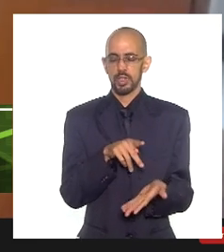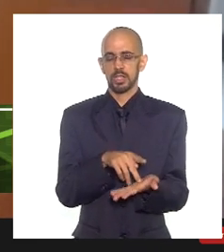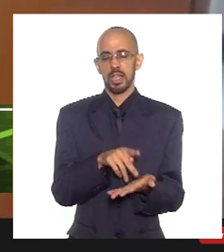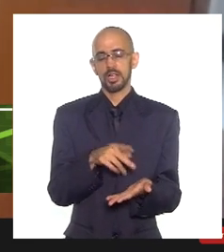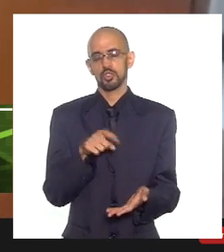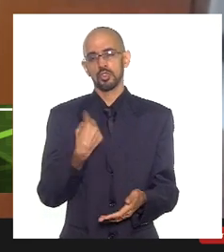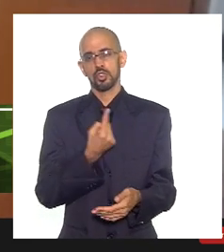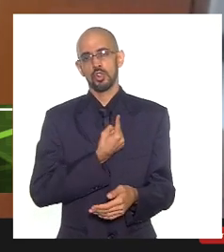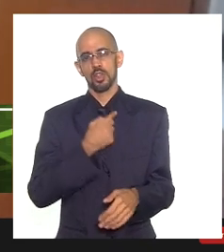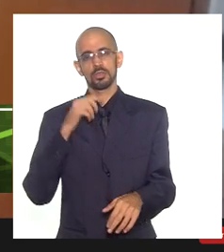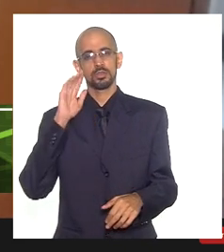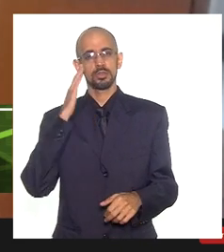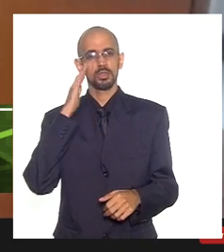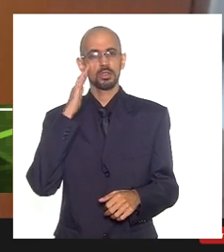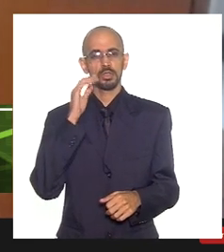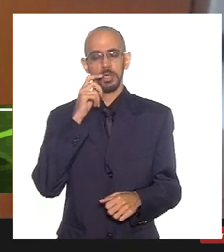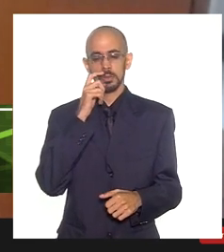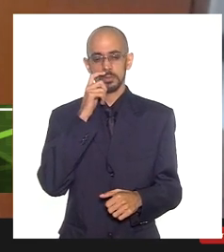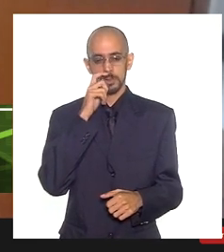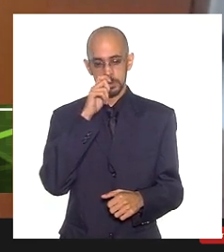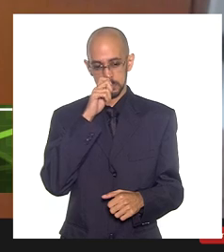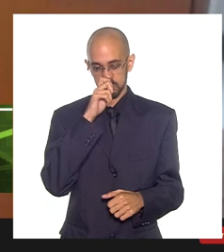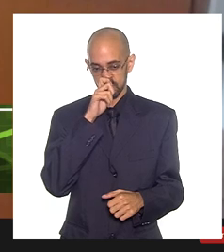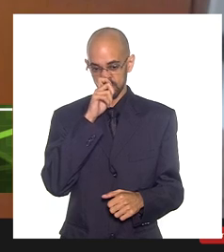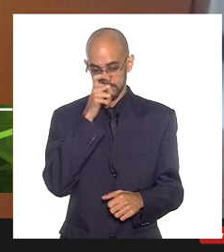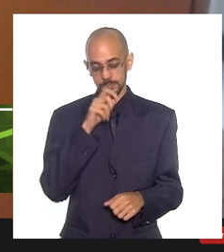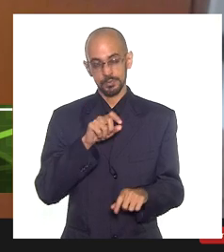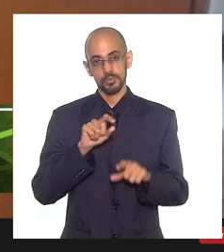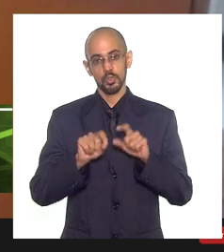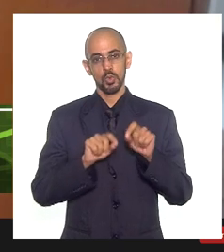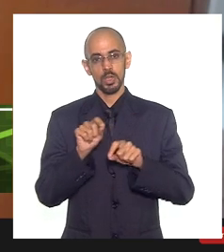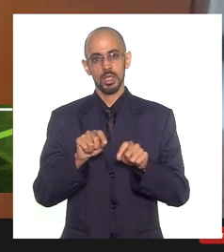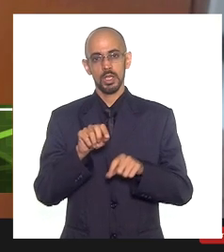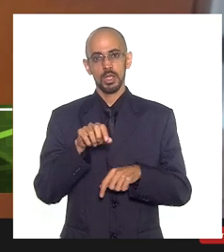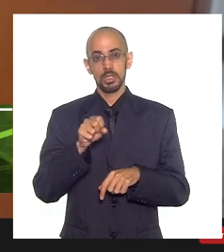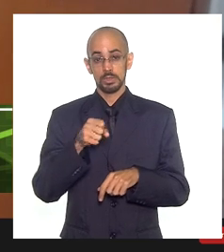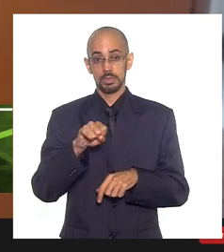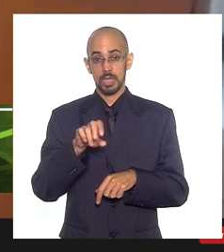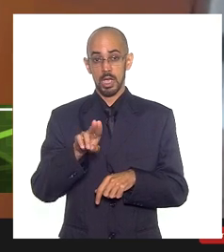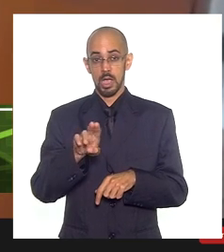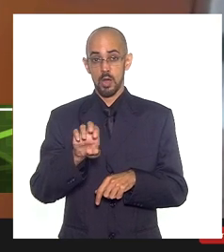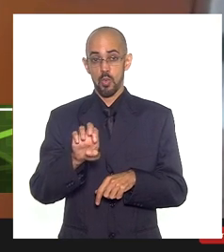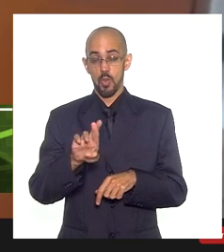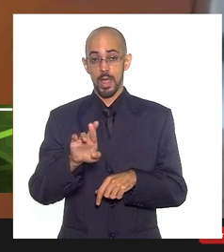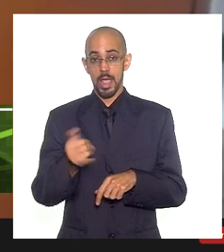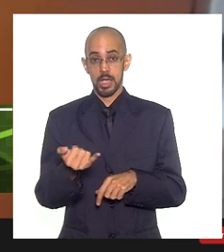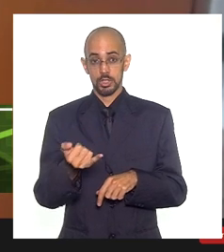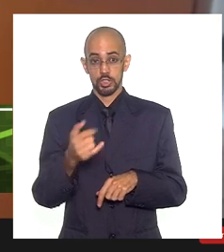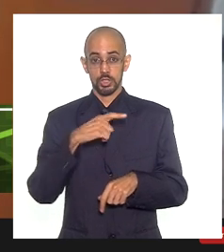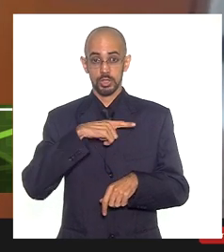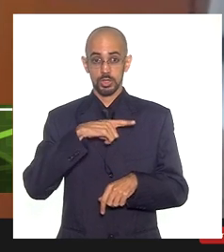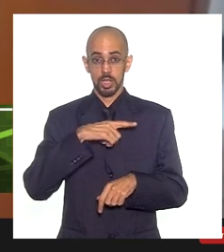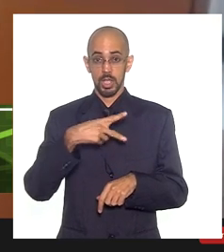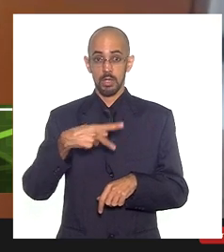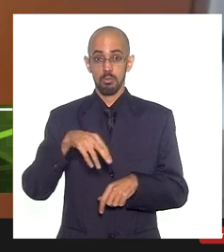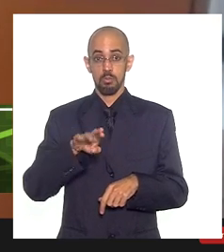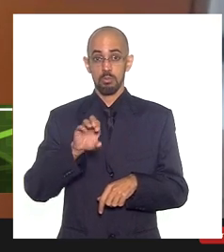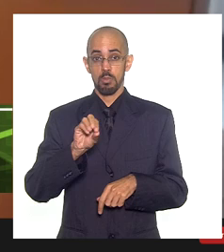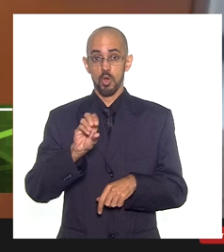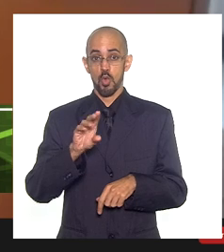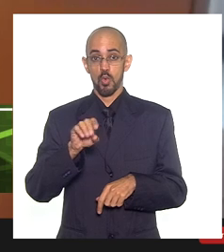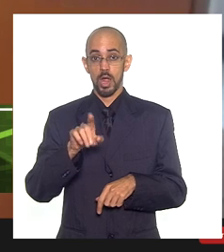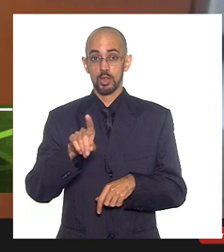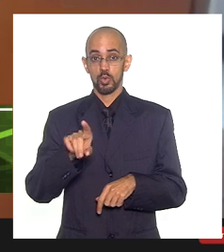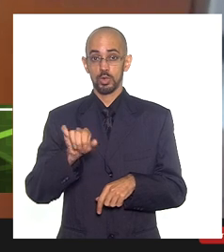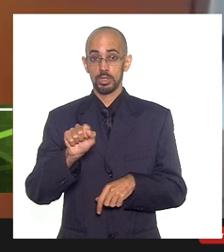entendemos nós entendemos já que a UERJ possui sua procuradoria própria e não se subordina a